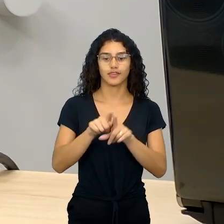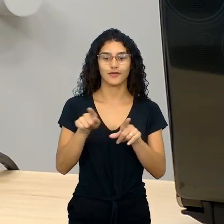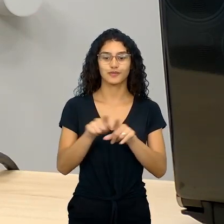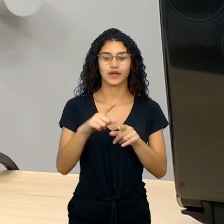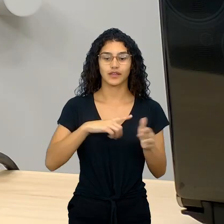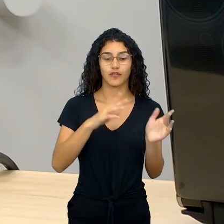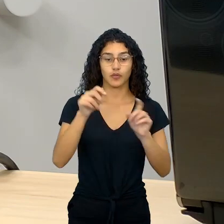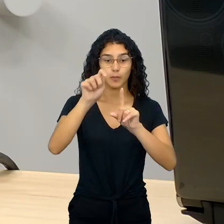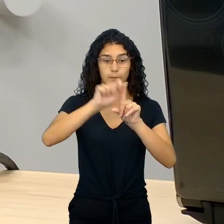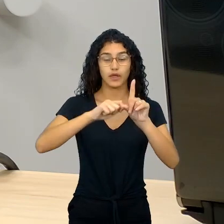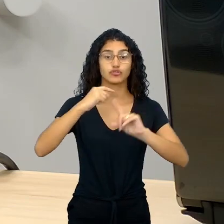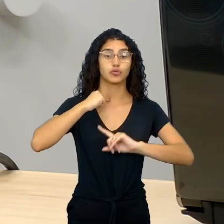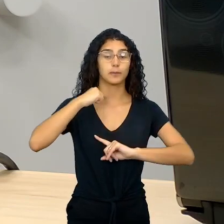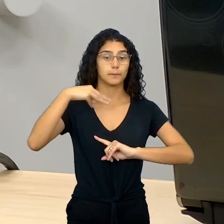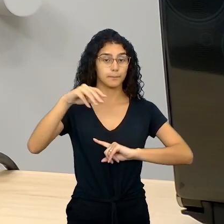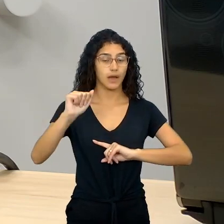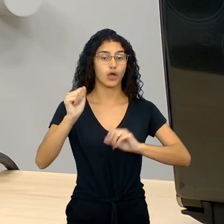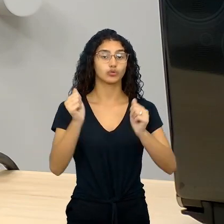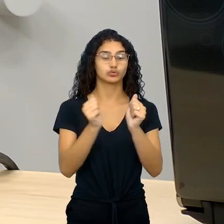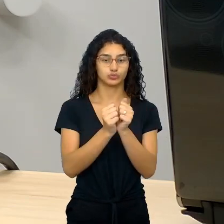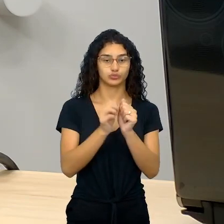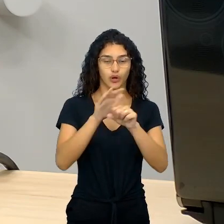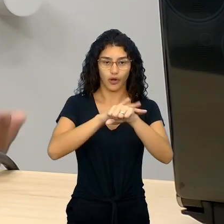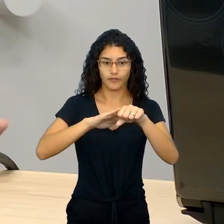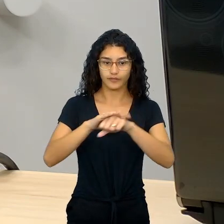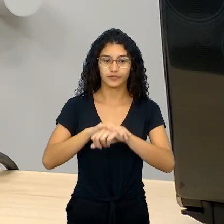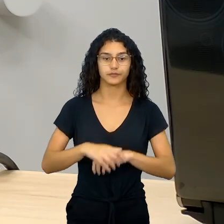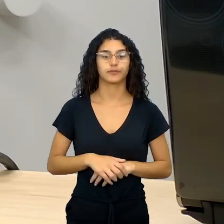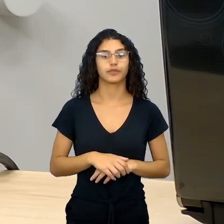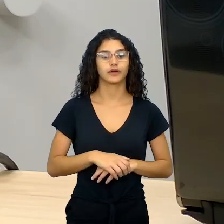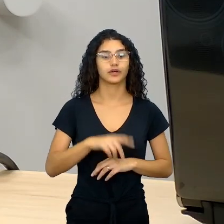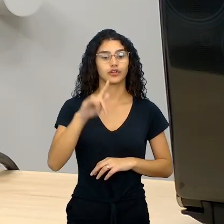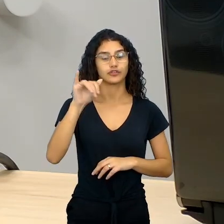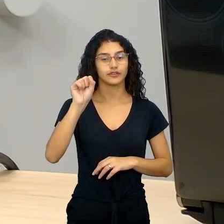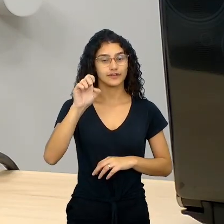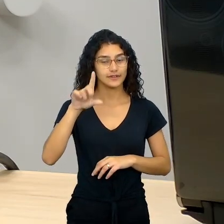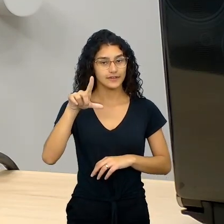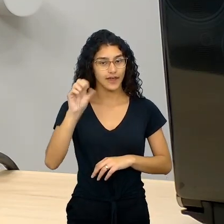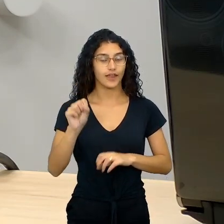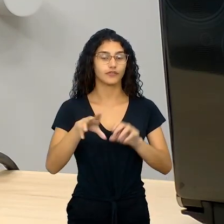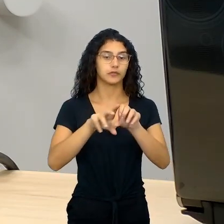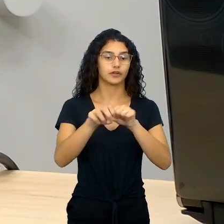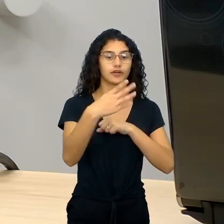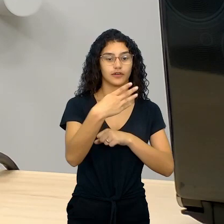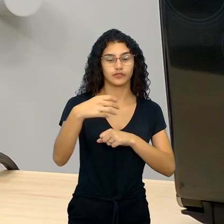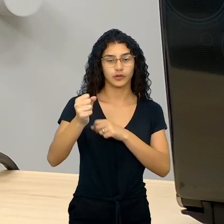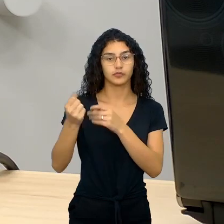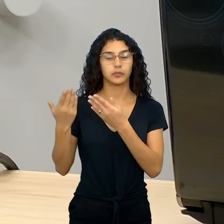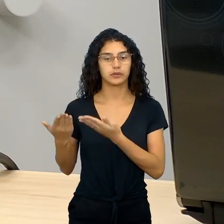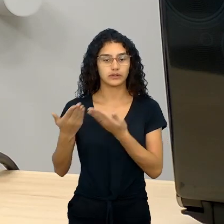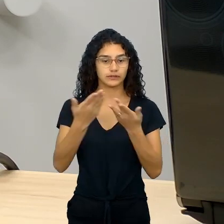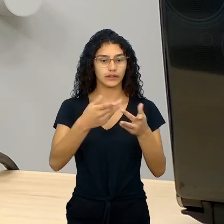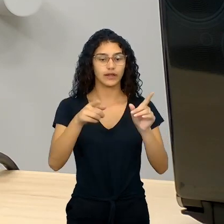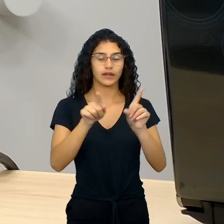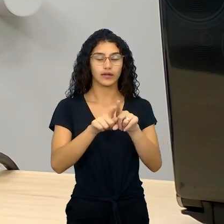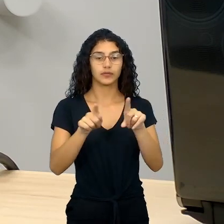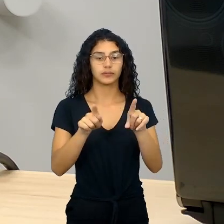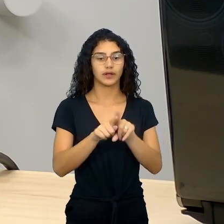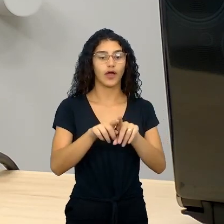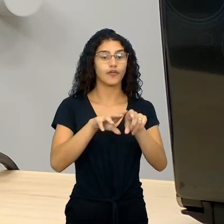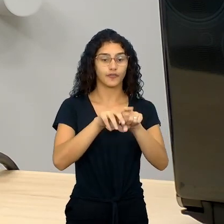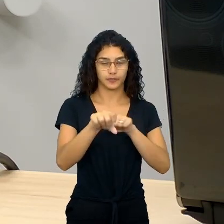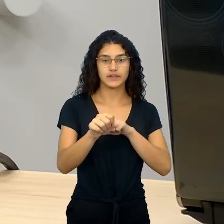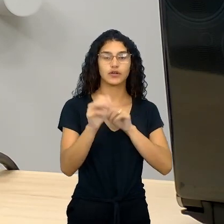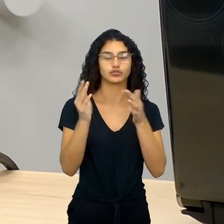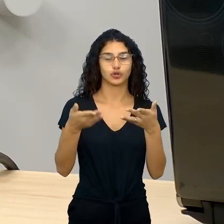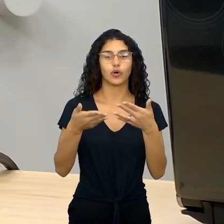partir do mês de maio, a esses diálogos. Eu sou Gisele Teles, formadora EFAP, e eu vou apresentar aqui essa formação,